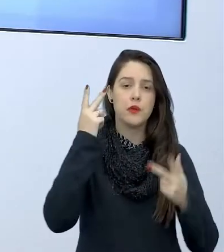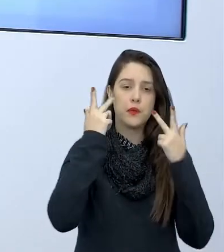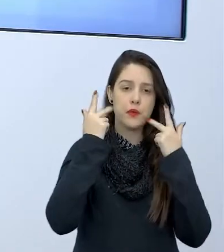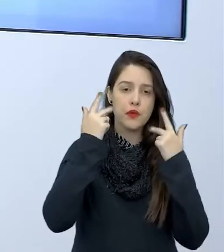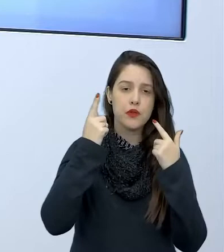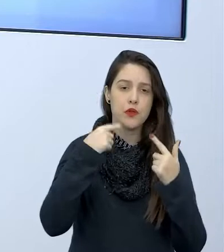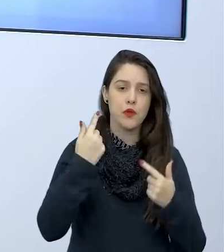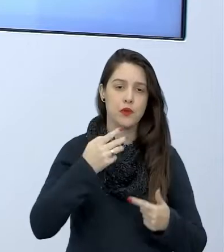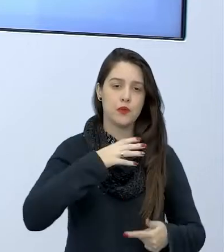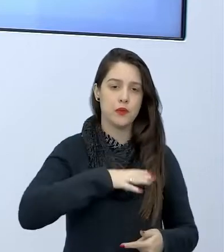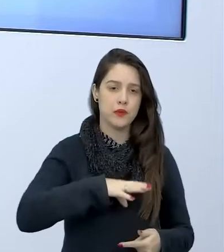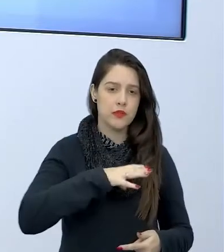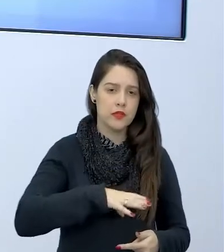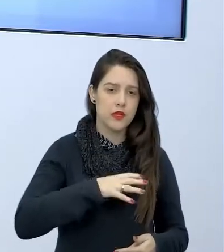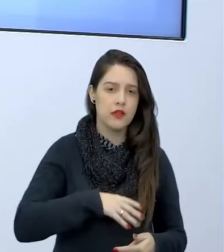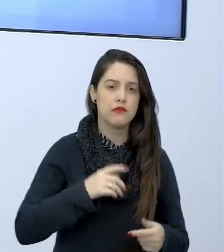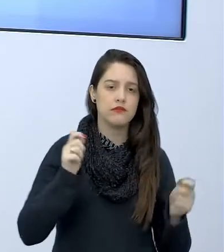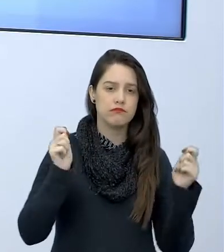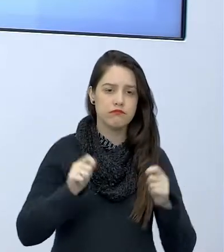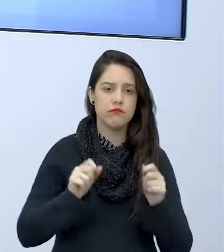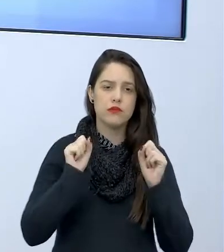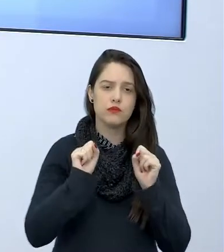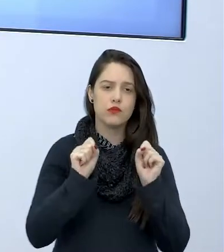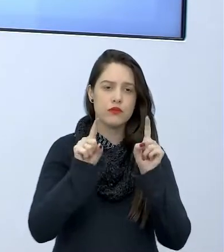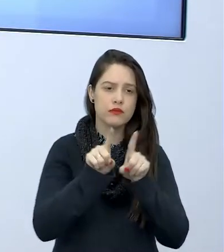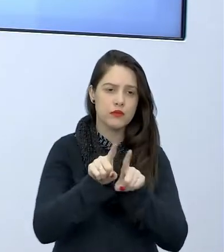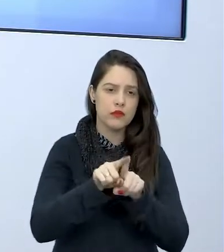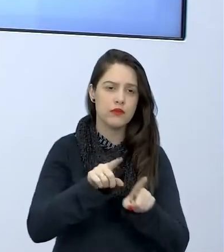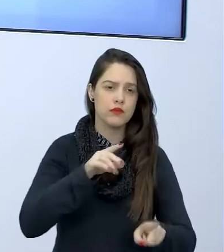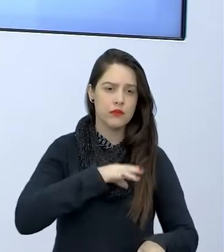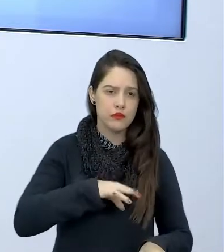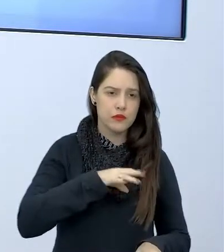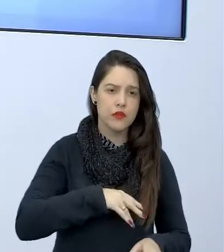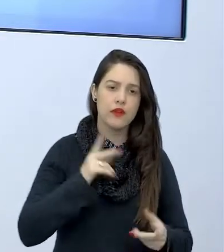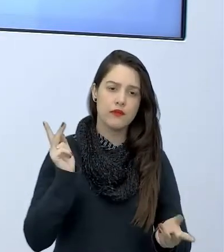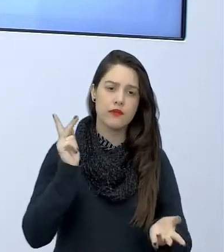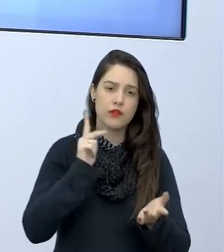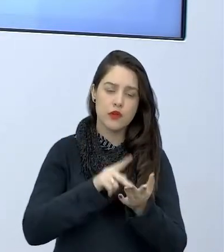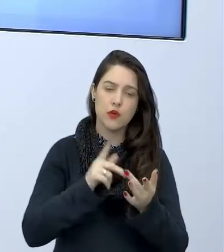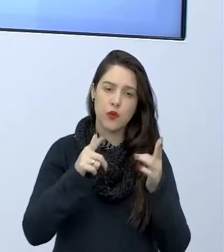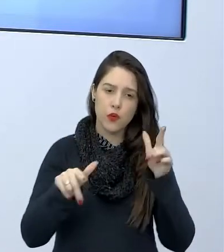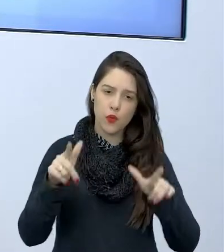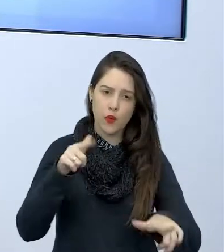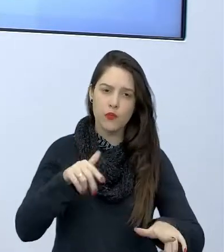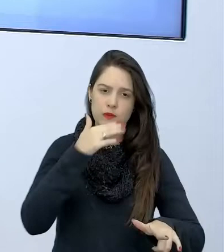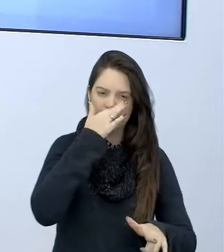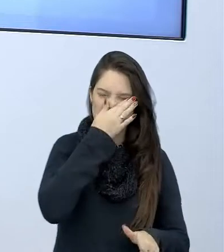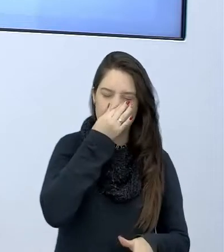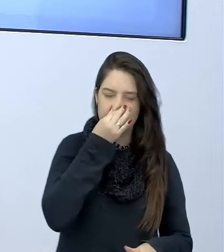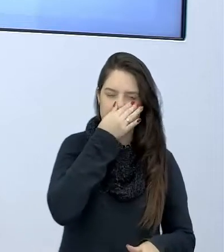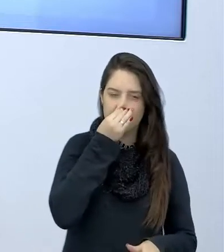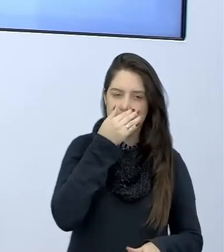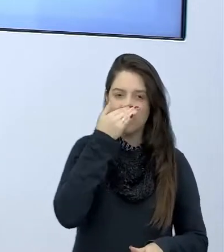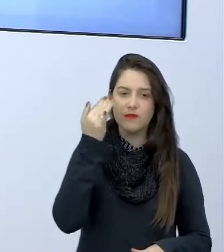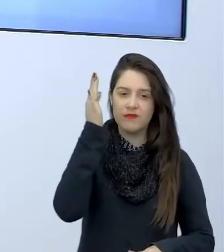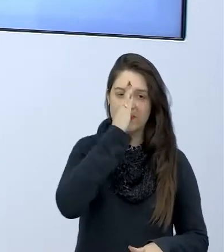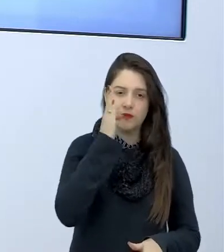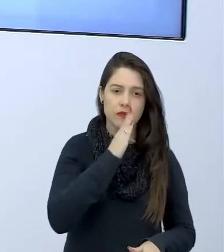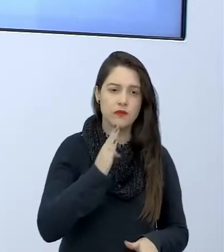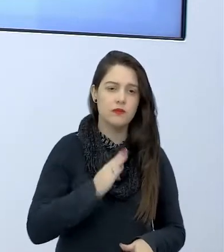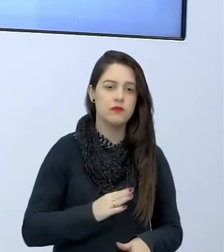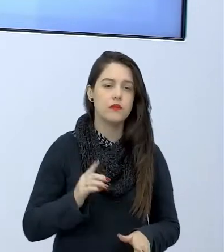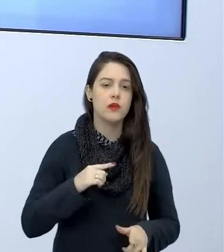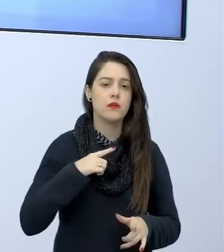nos portugueses, é o primeiro link que a gente faz, porque eles foram, na verdade, os colonizadores, né, do Brasil, mas a